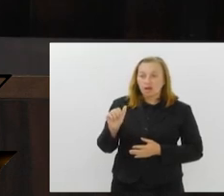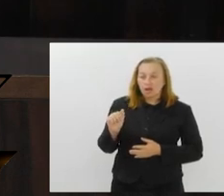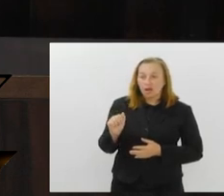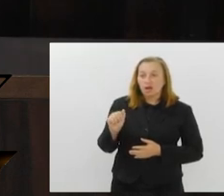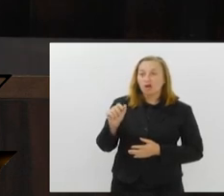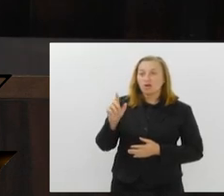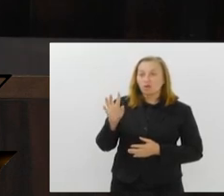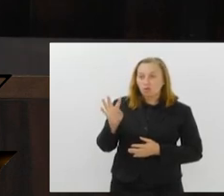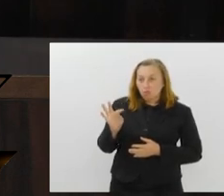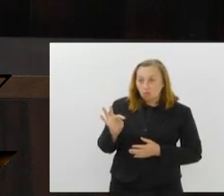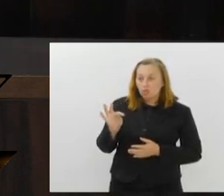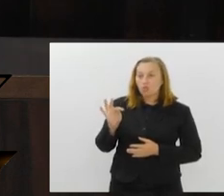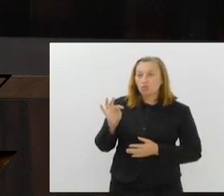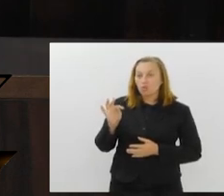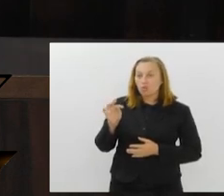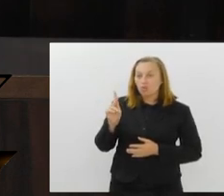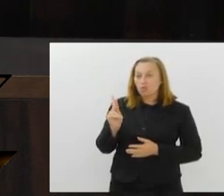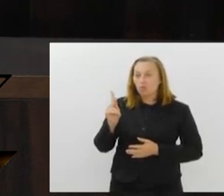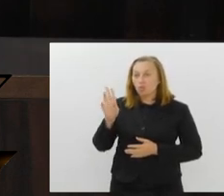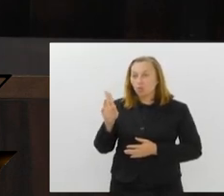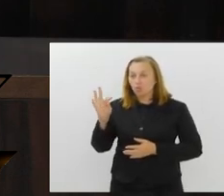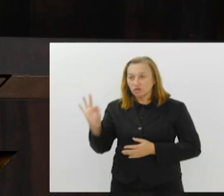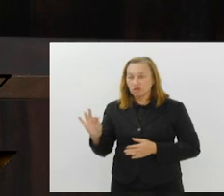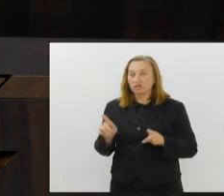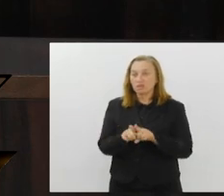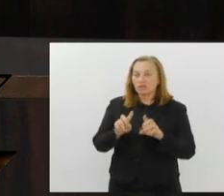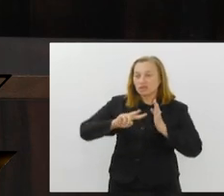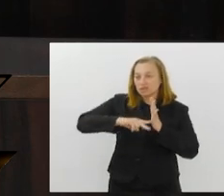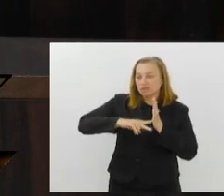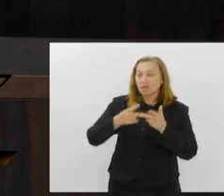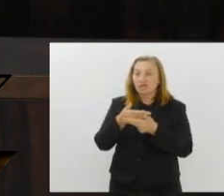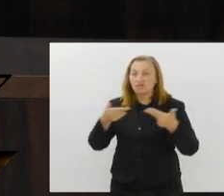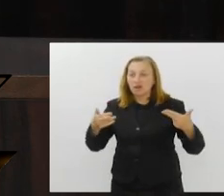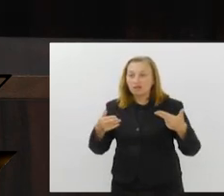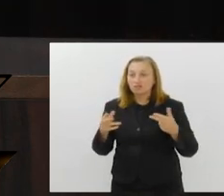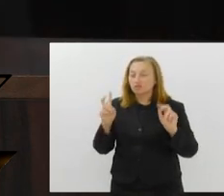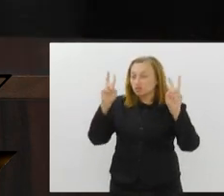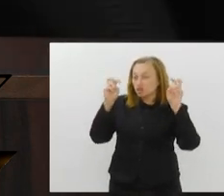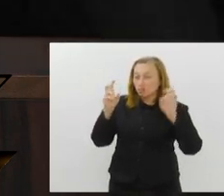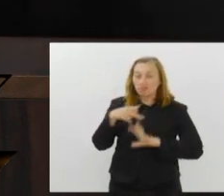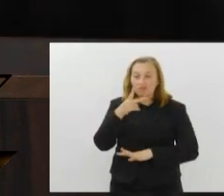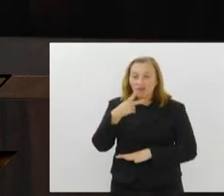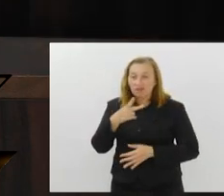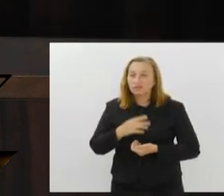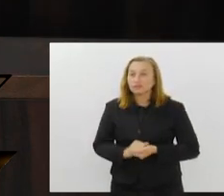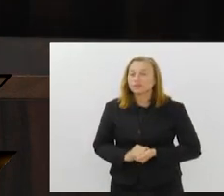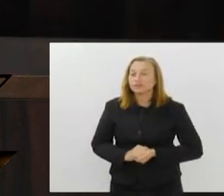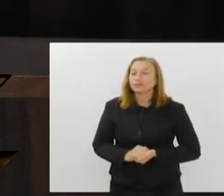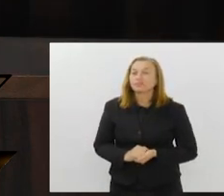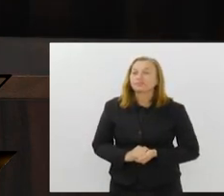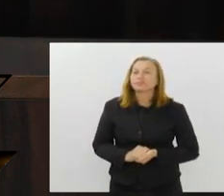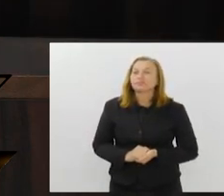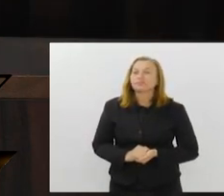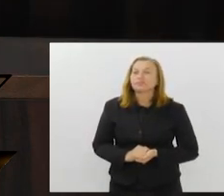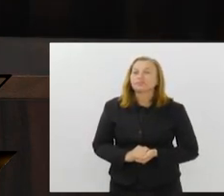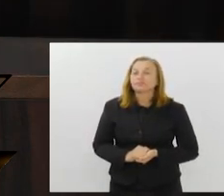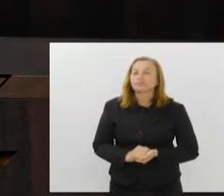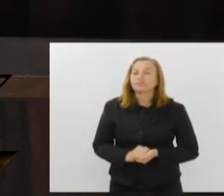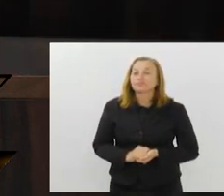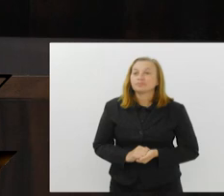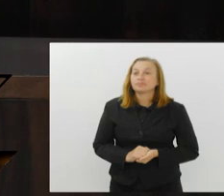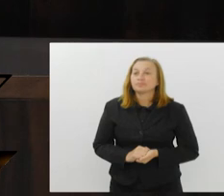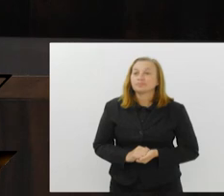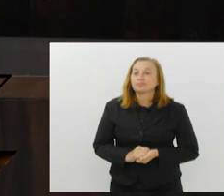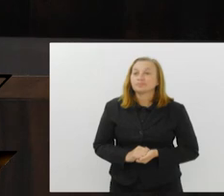Participei de outras vezes e falamos de vários temas inclusive da de uma